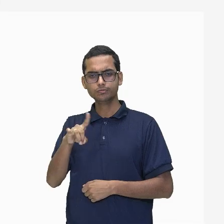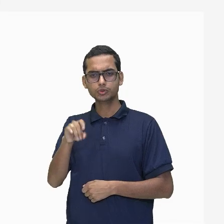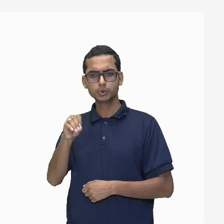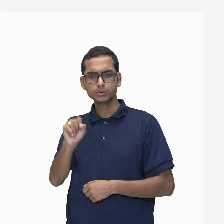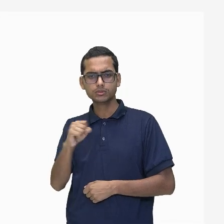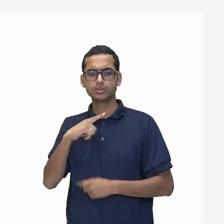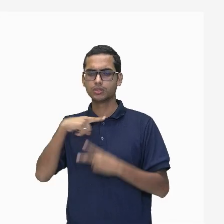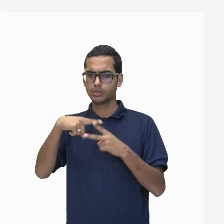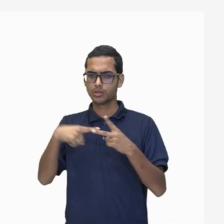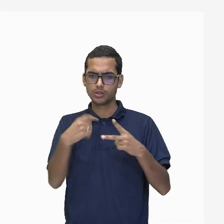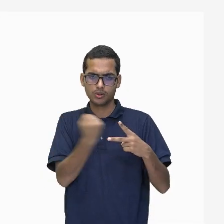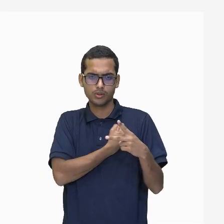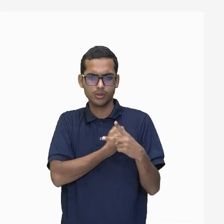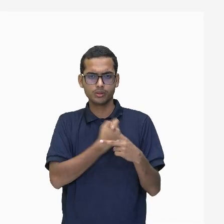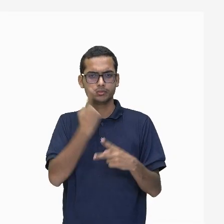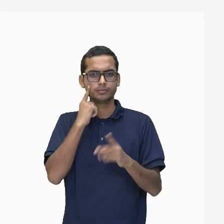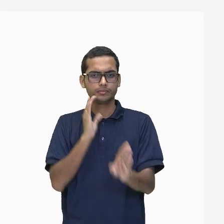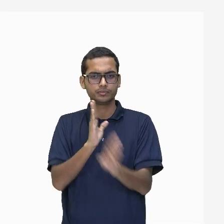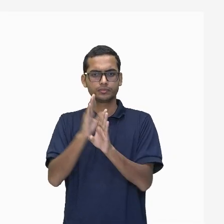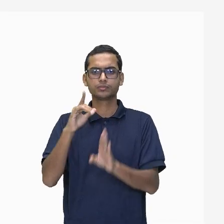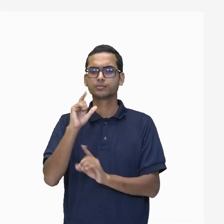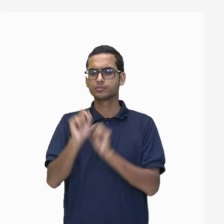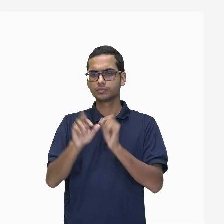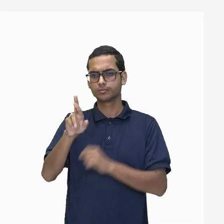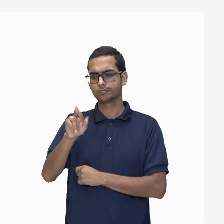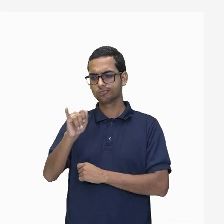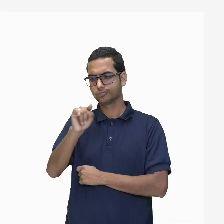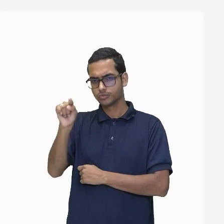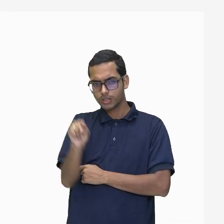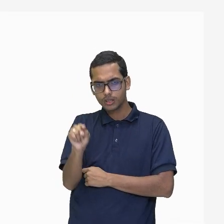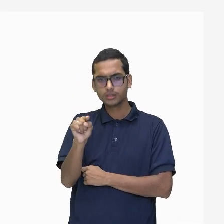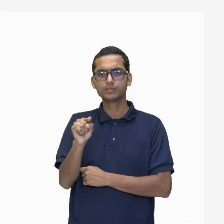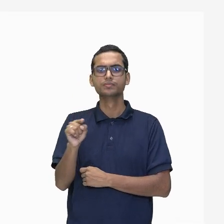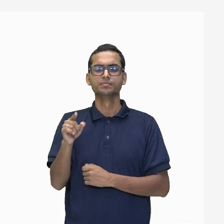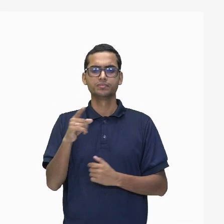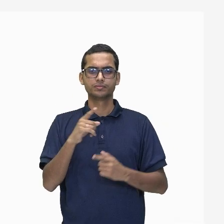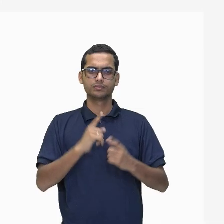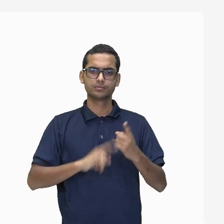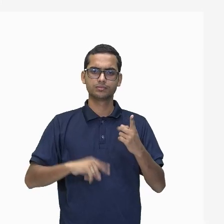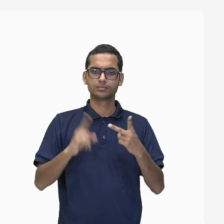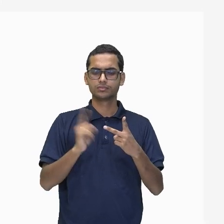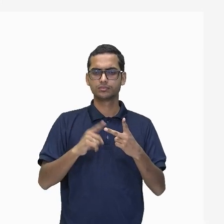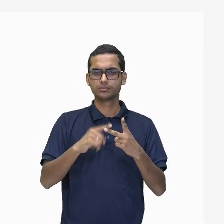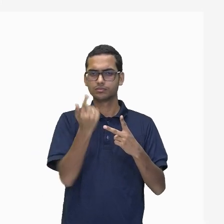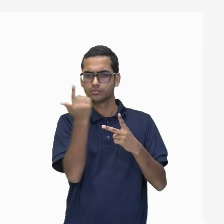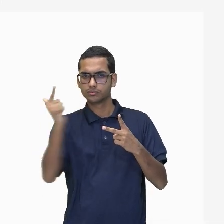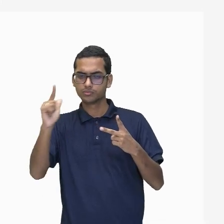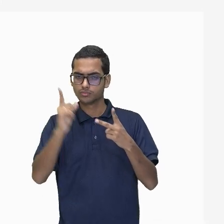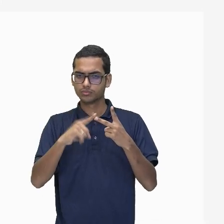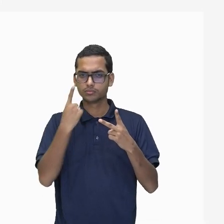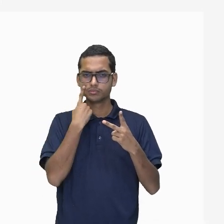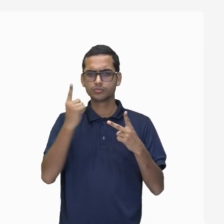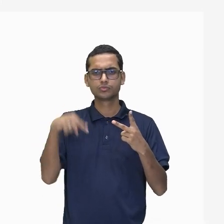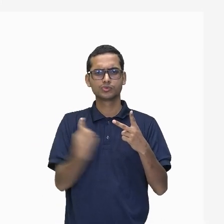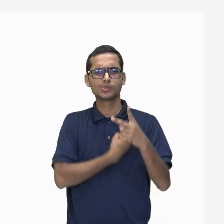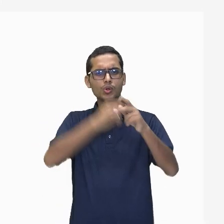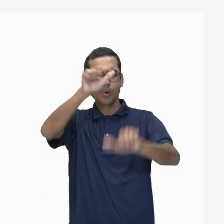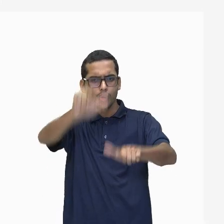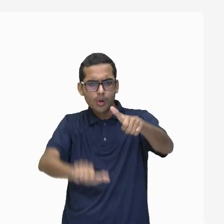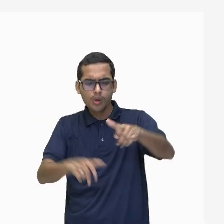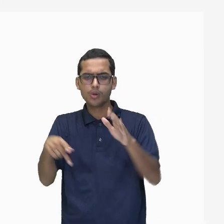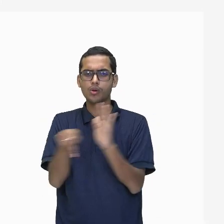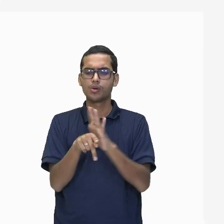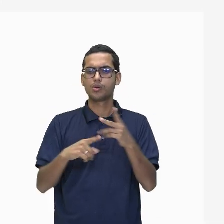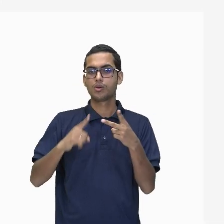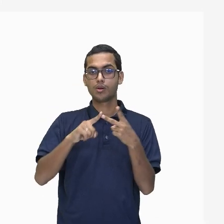gente viu? Então, para encontrar, é a raiz. E qual é o outro? A gente analisa quem é o